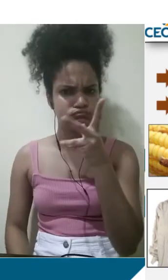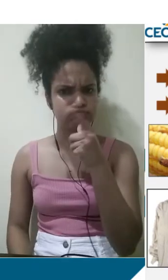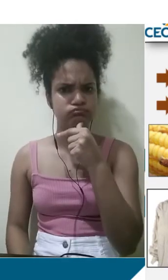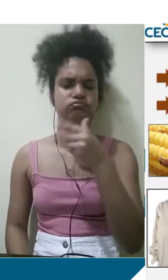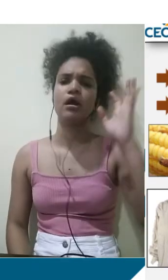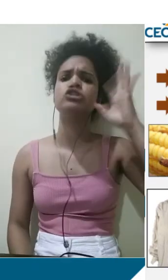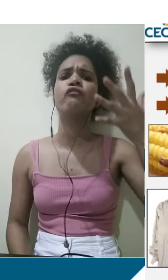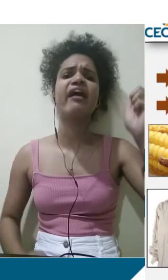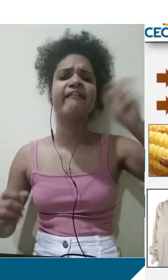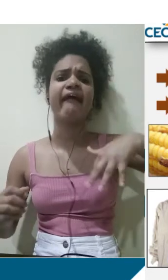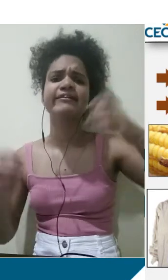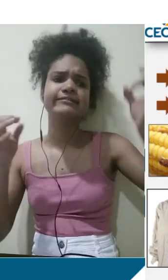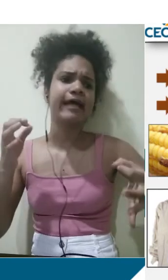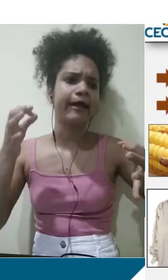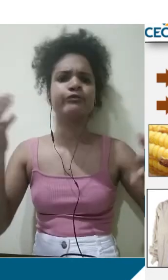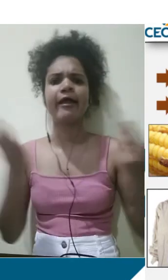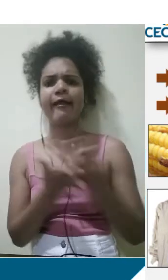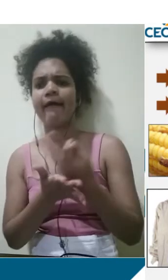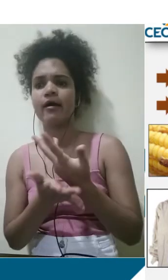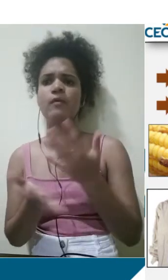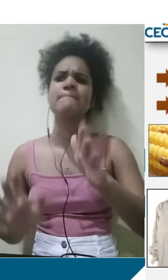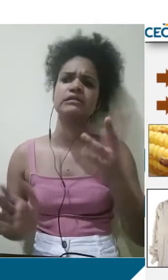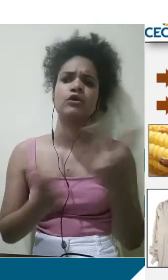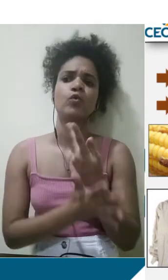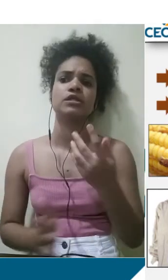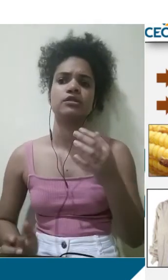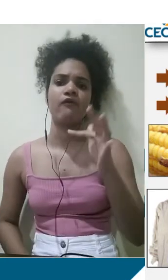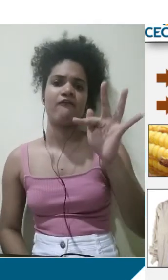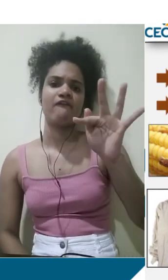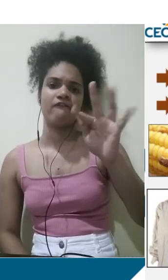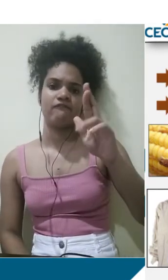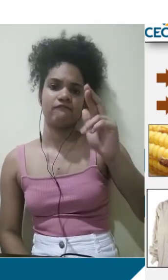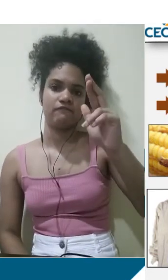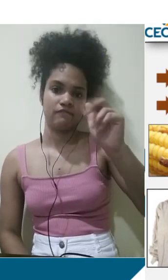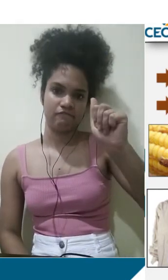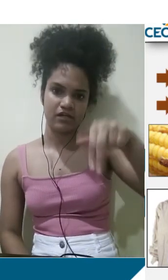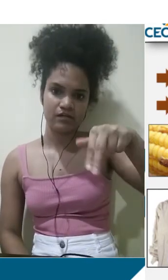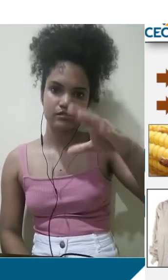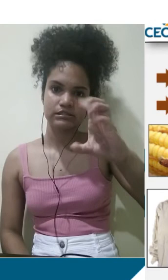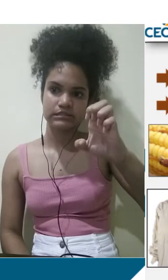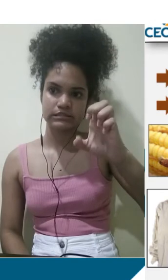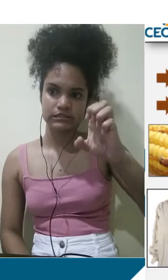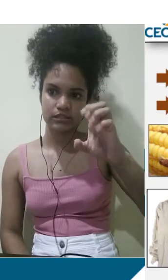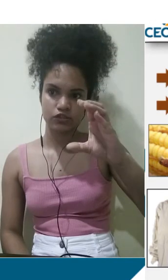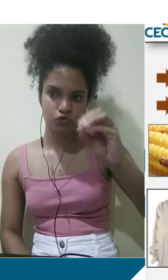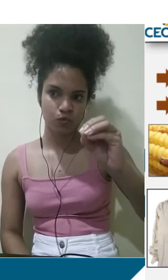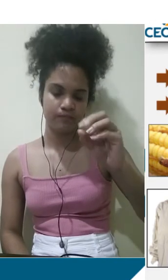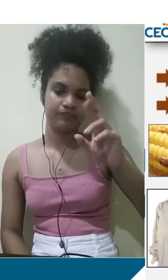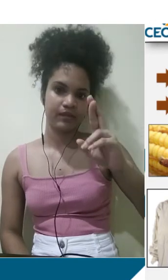século XVII, naturalistas como o italiano Francesco Redi, movidos pelo clima